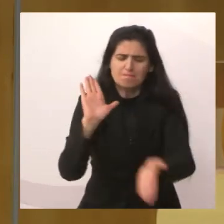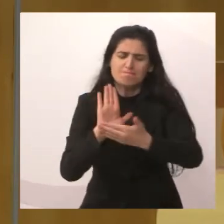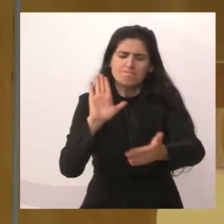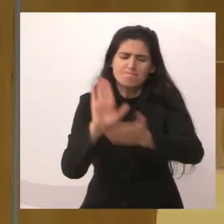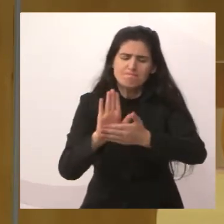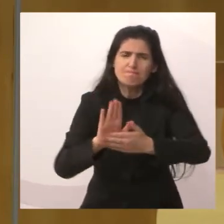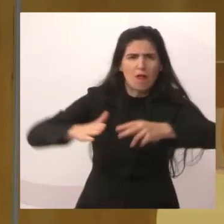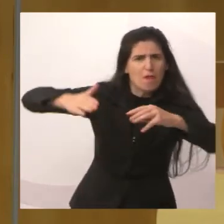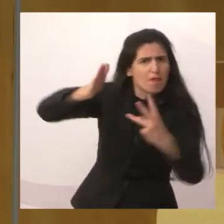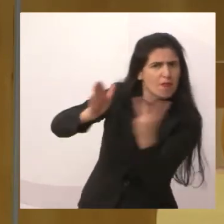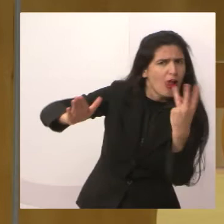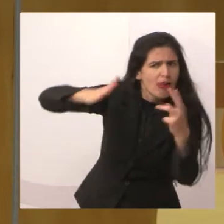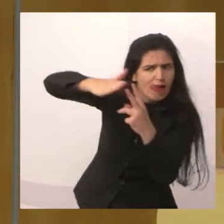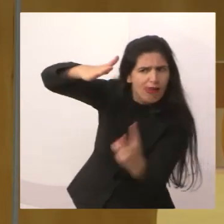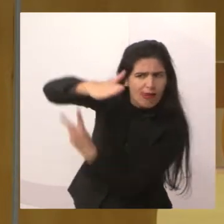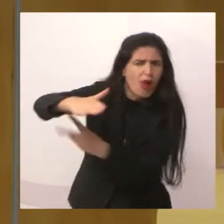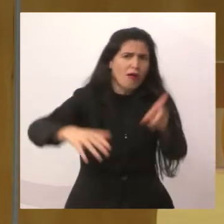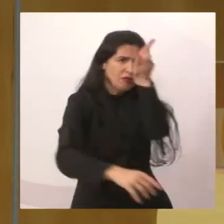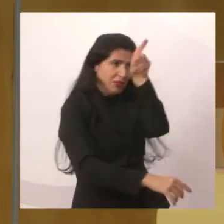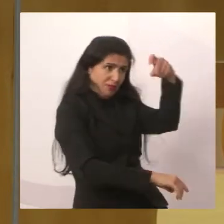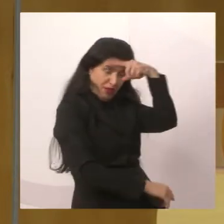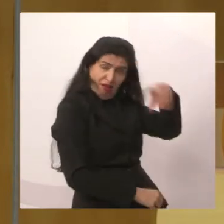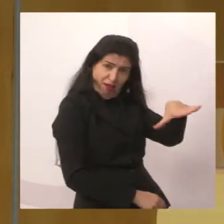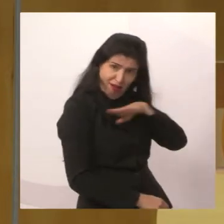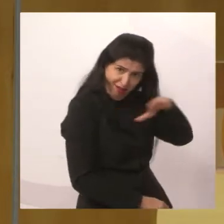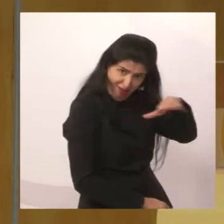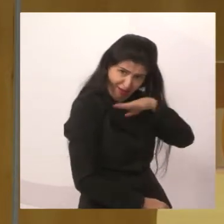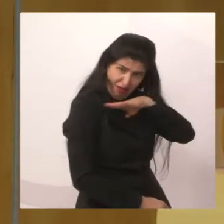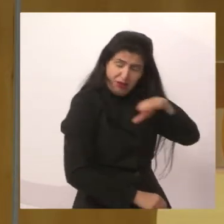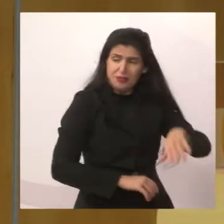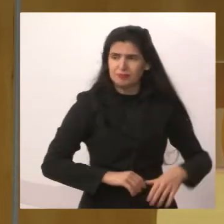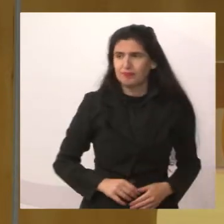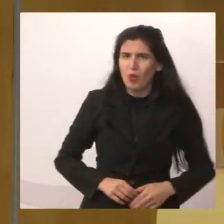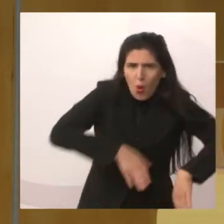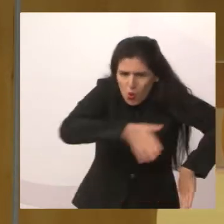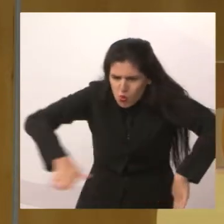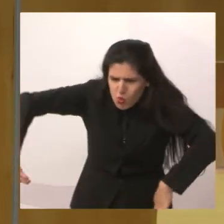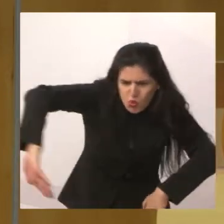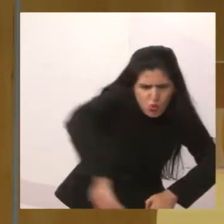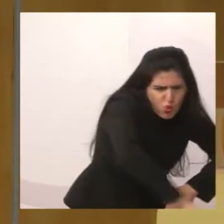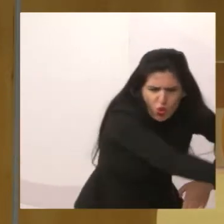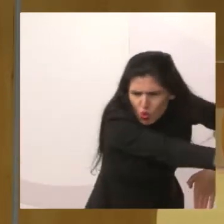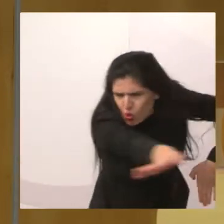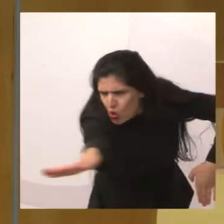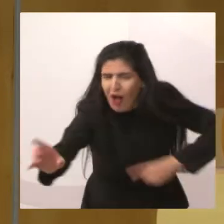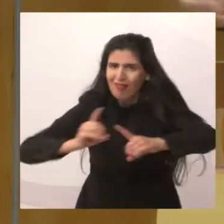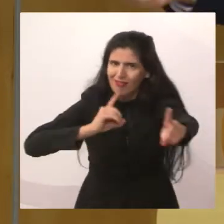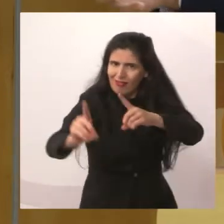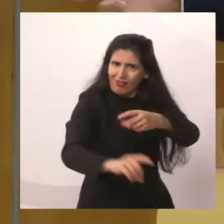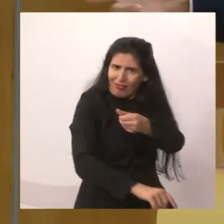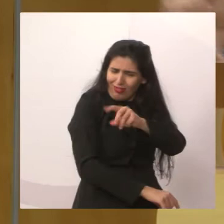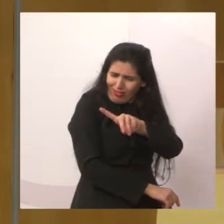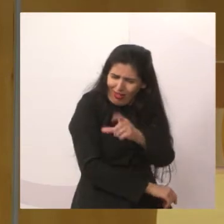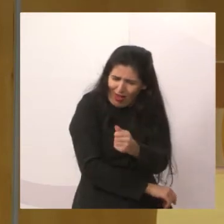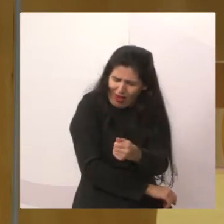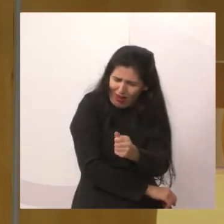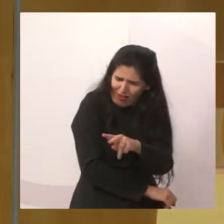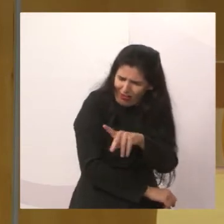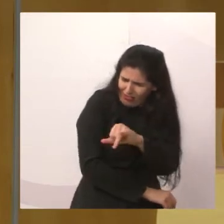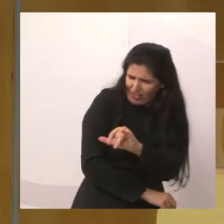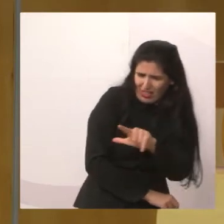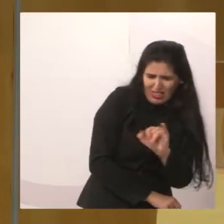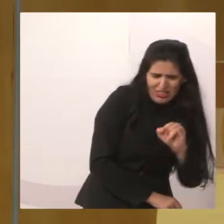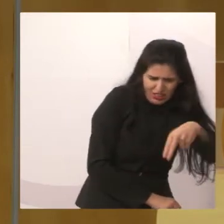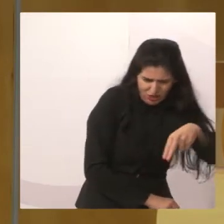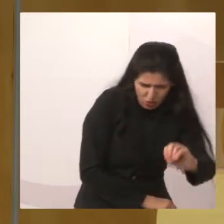ponte, hospital municipal, as duplicações, nem a Davilino teve continuidade, que é 1,2